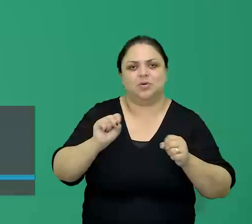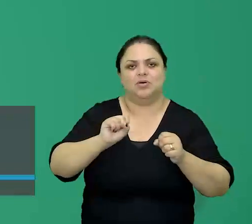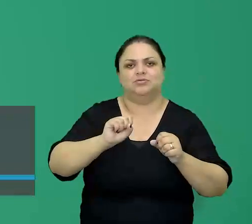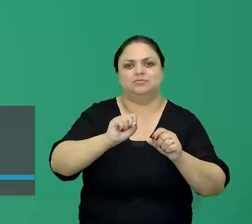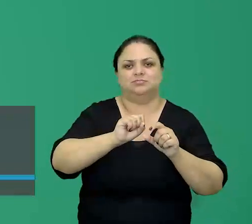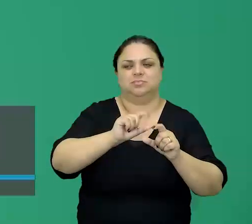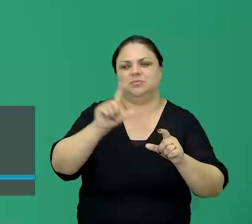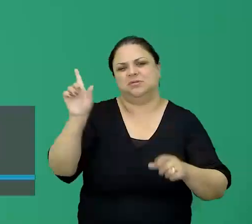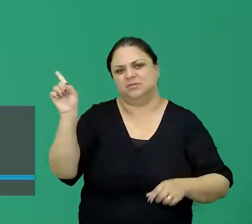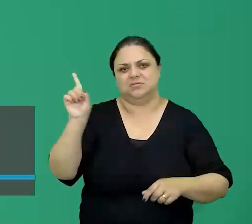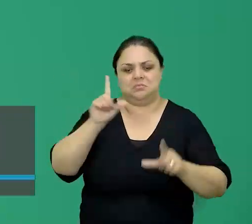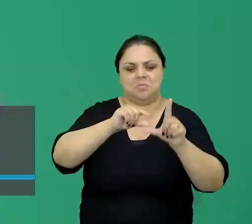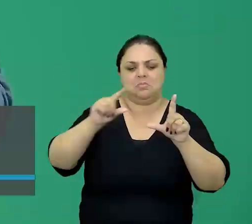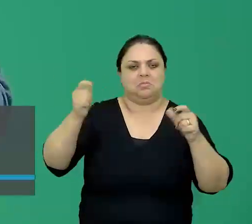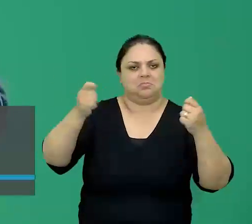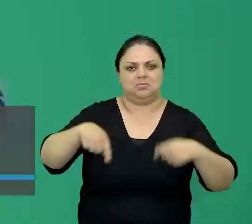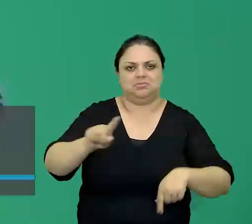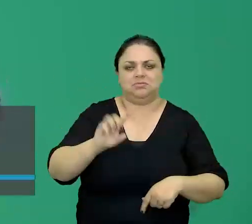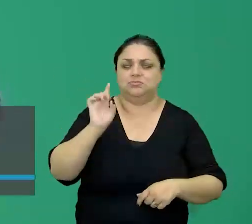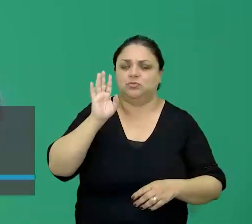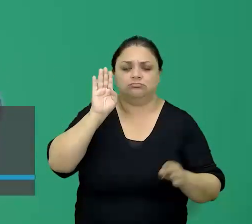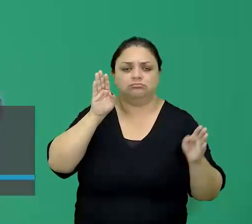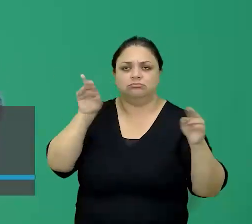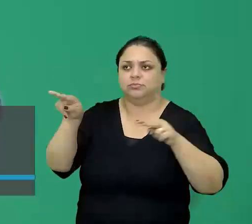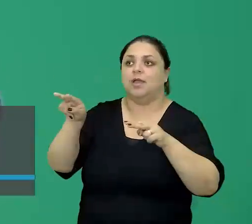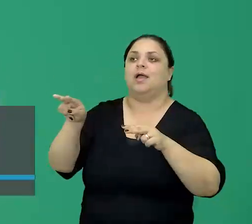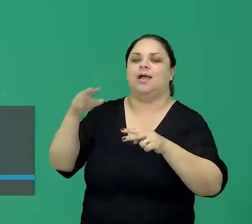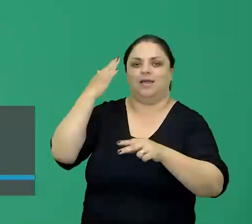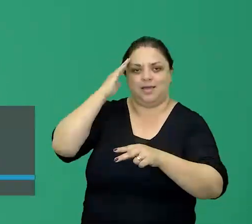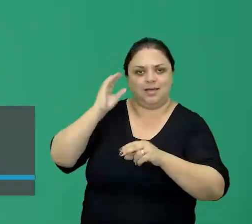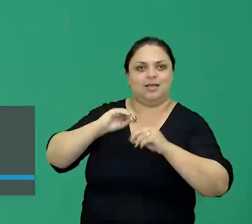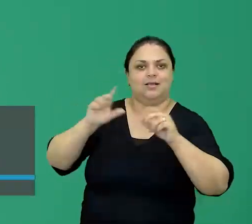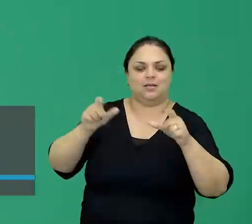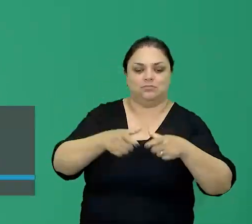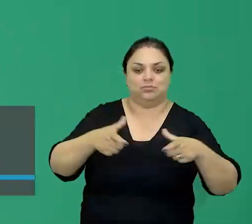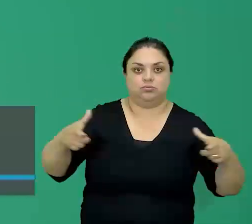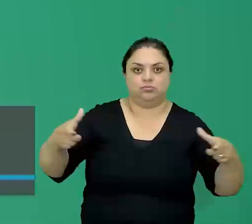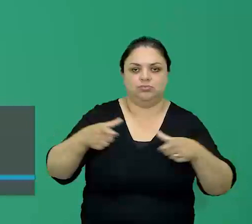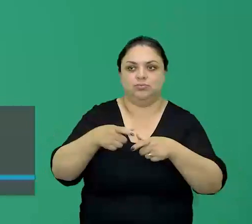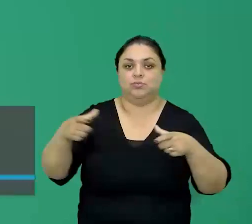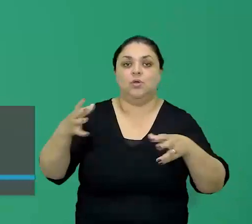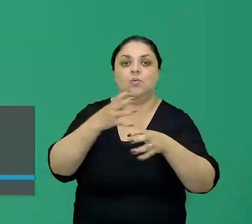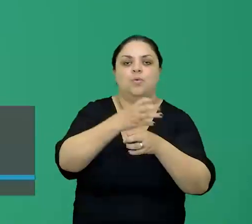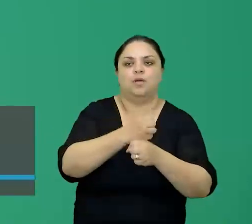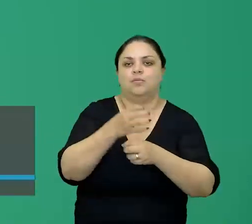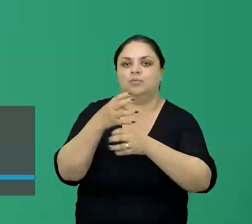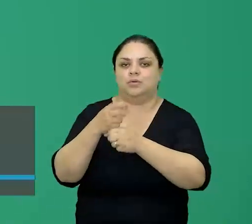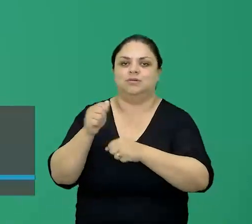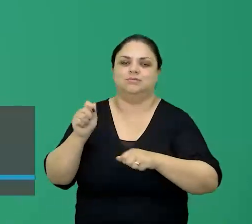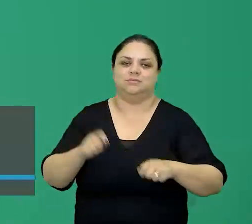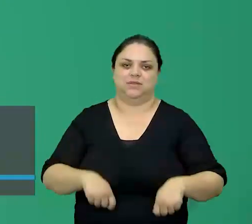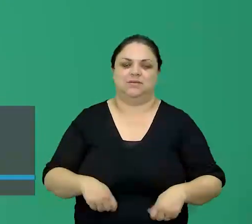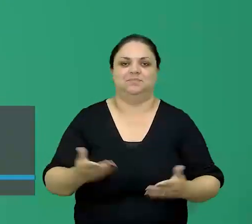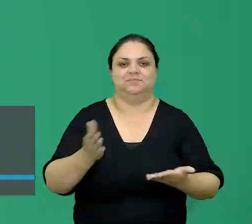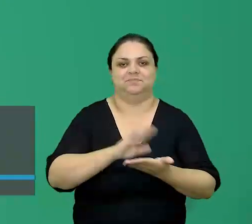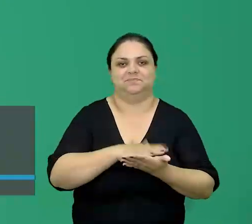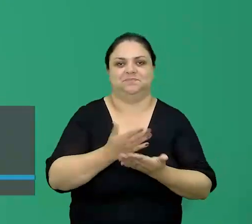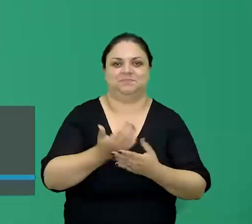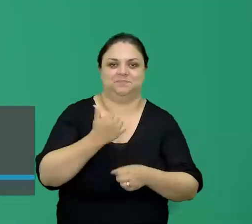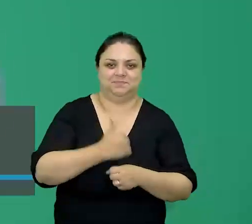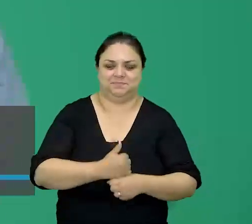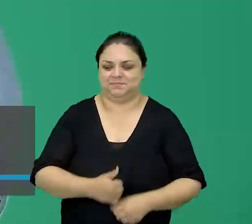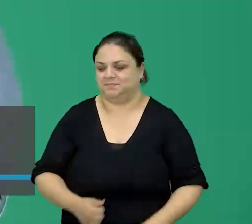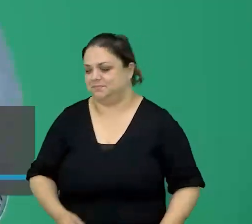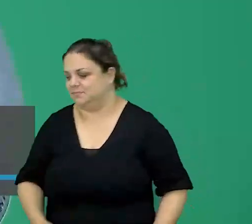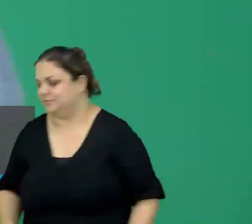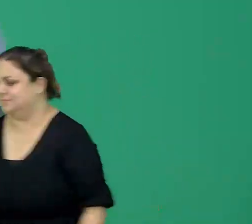esses mapas para mostrar aí esses dados quantitativos que envolvem quantidade. Tudo bem?